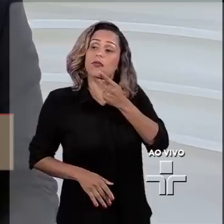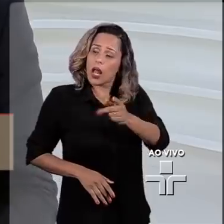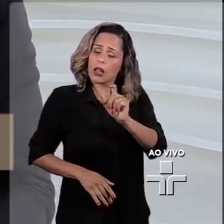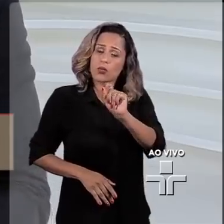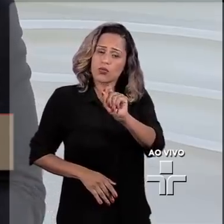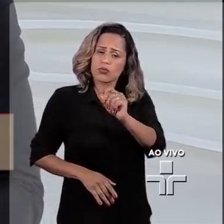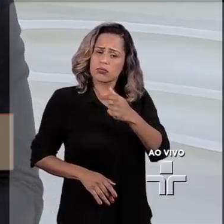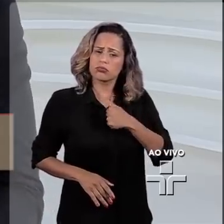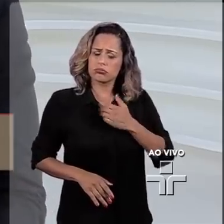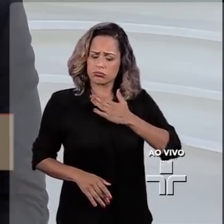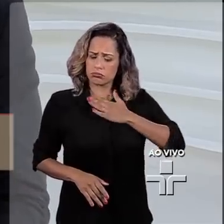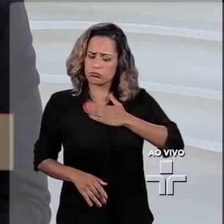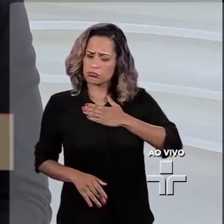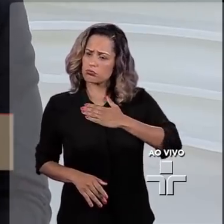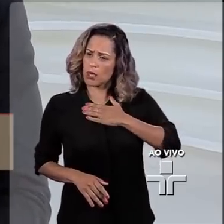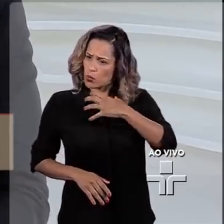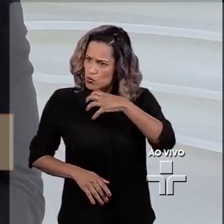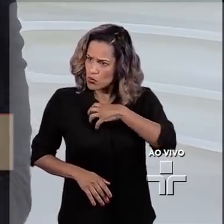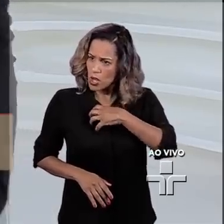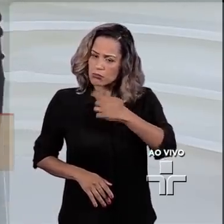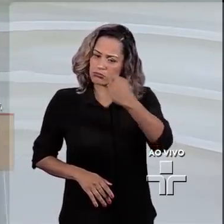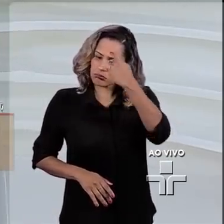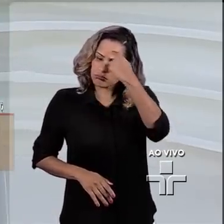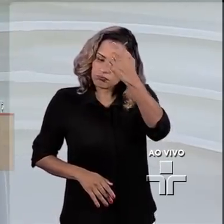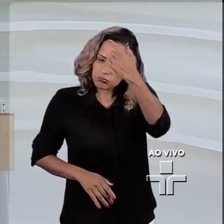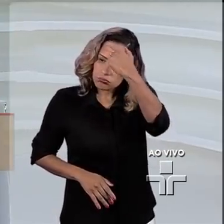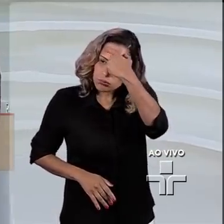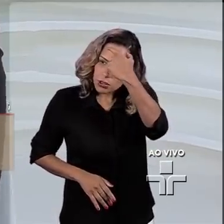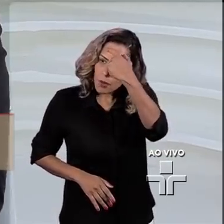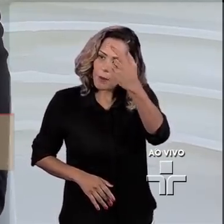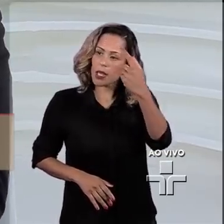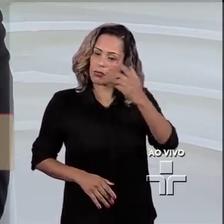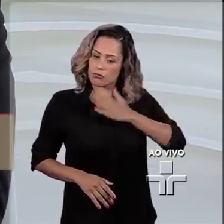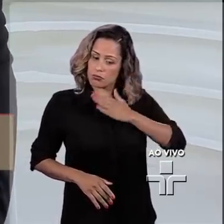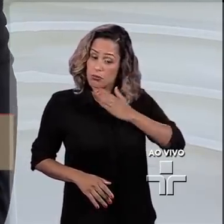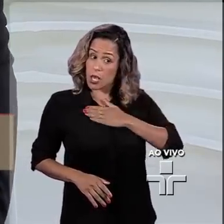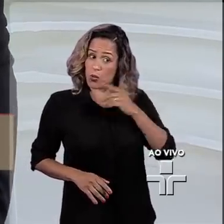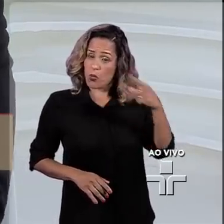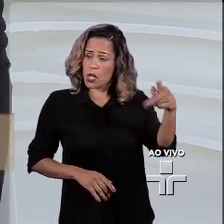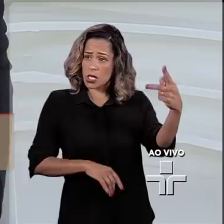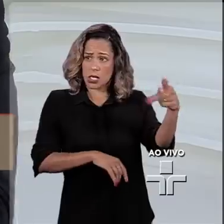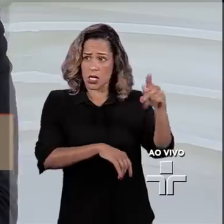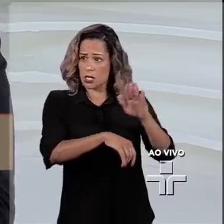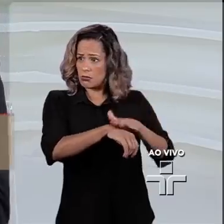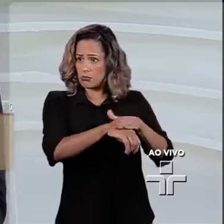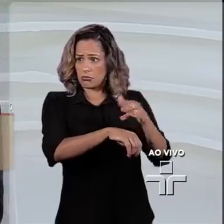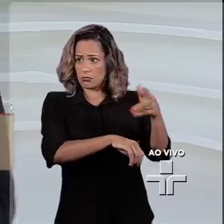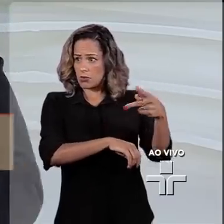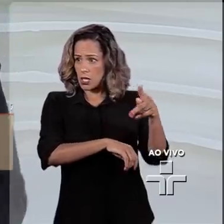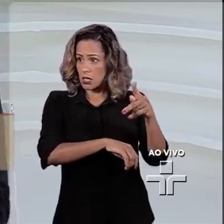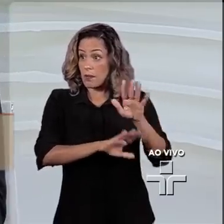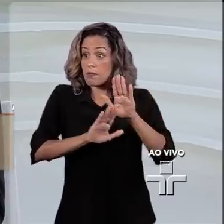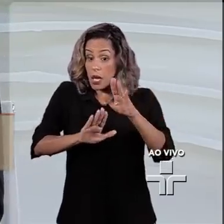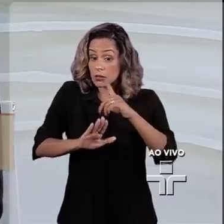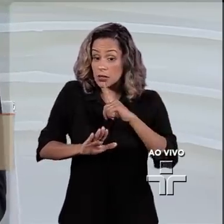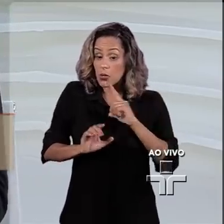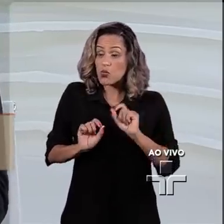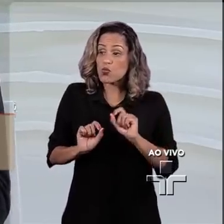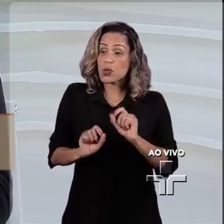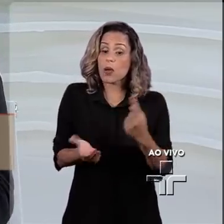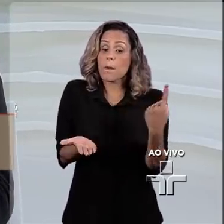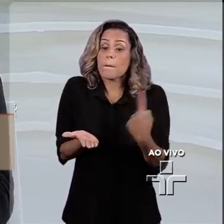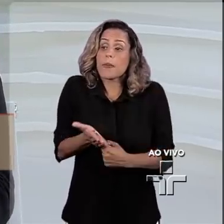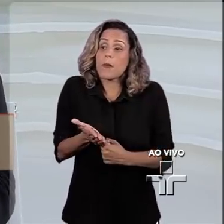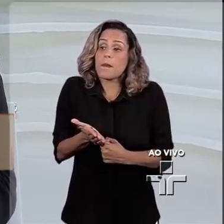penso da minha forma, eu tenho a minha trajetória, ele tem a dele. Agora, a gente tem um pacto com a população, com um programa de